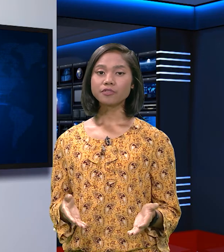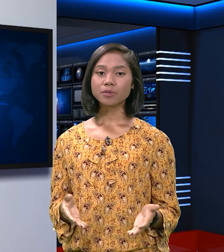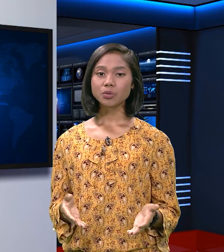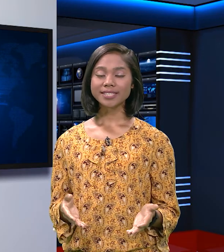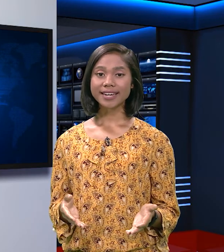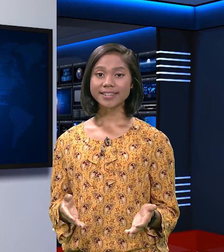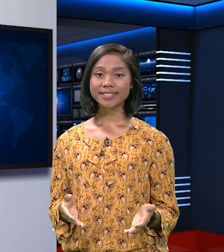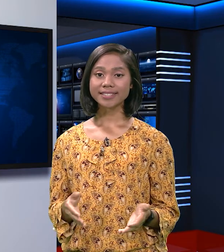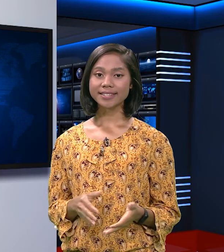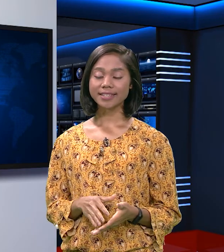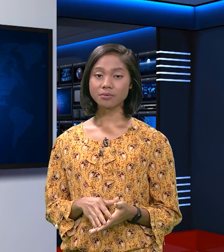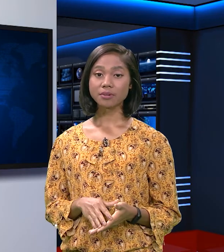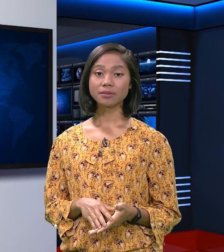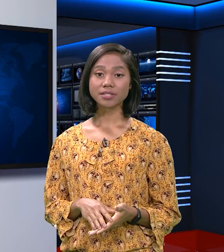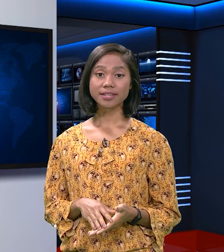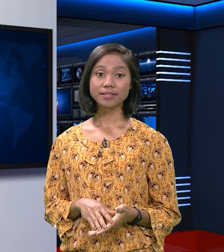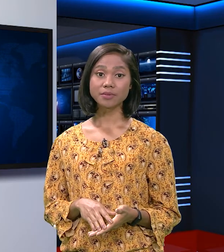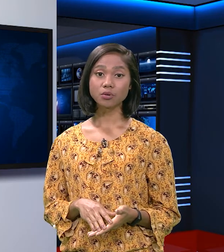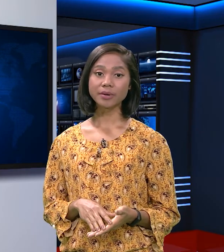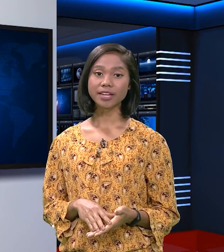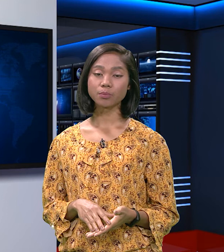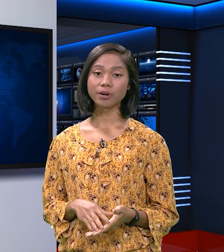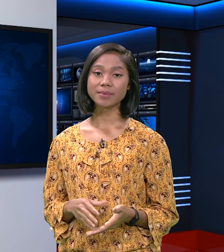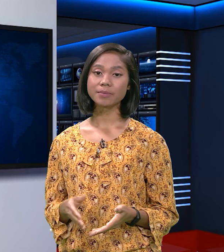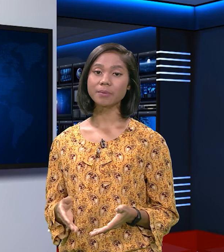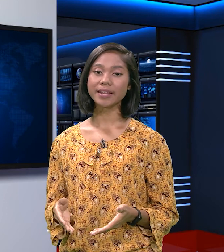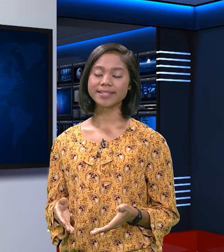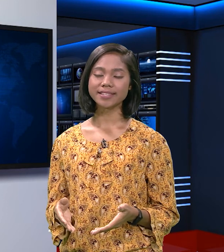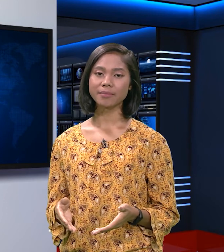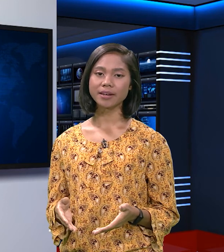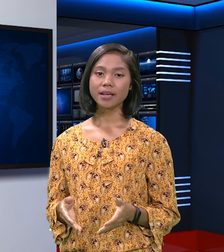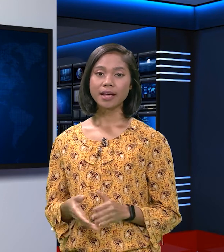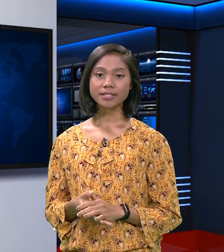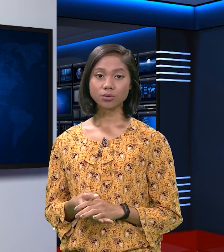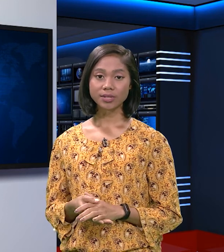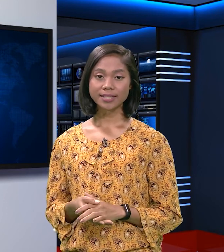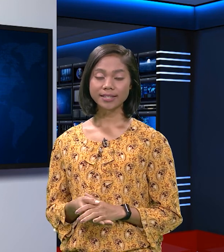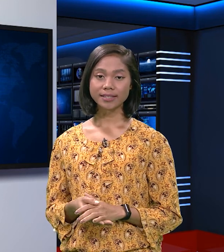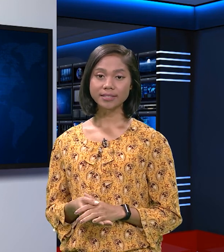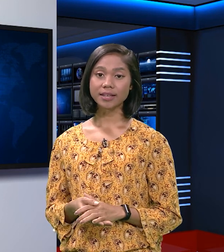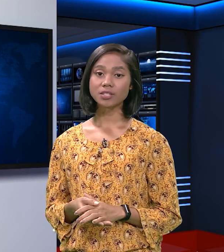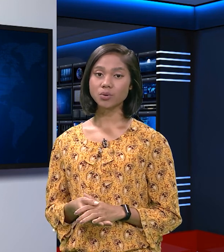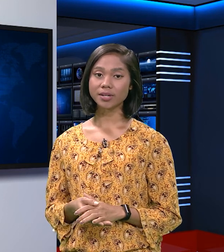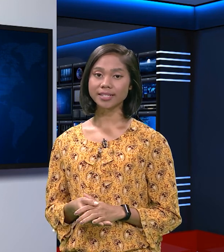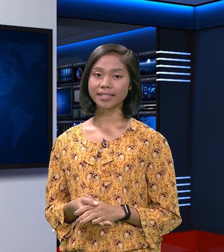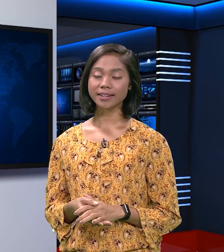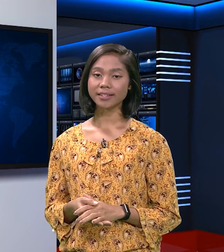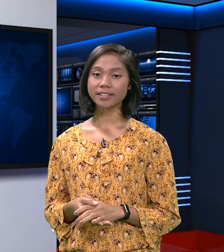Foram as informações dadas nesta edição. Não se esqueçam de acompanhar o programa Sepalpé na ZMN, às segundas e quintas,